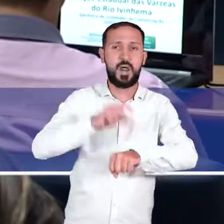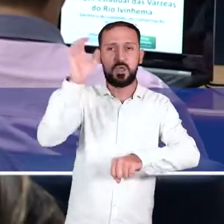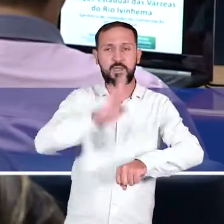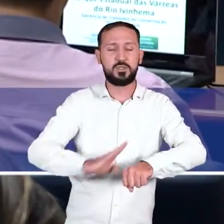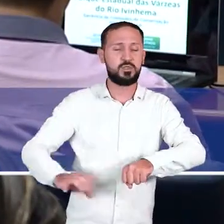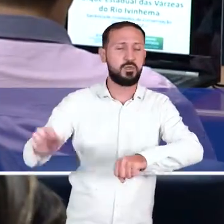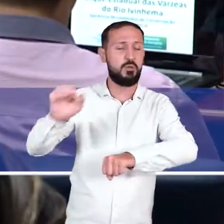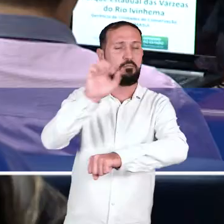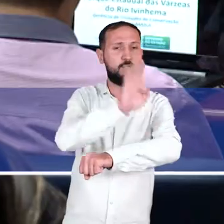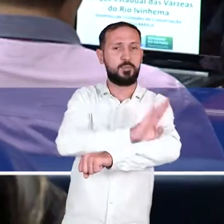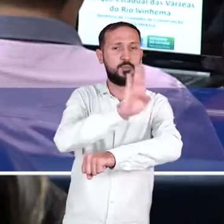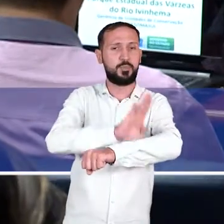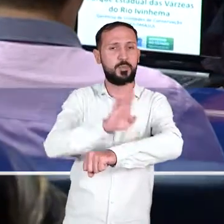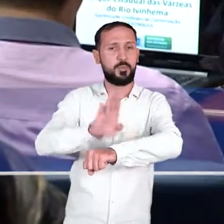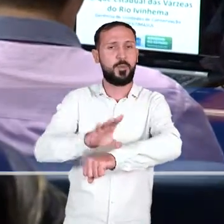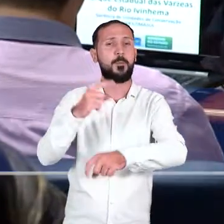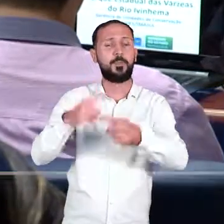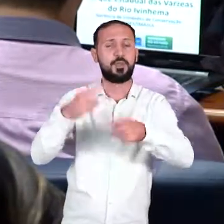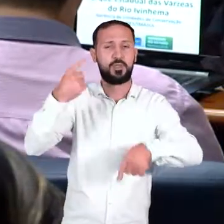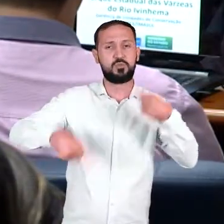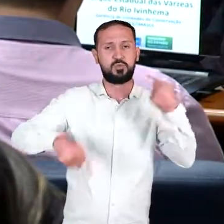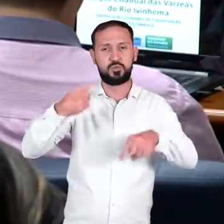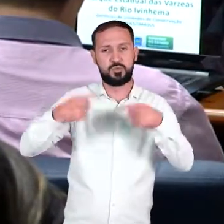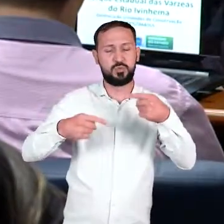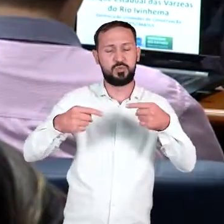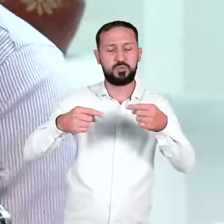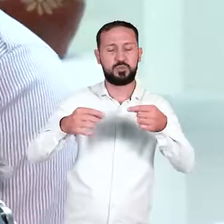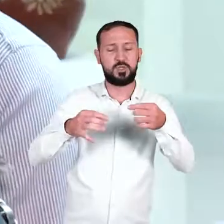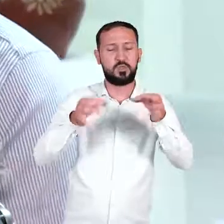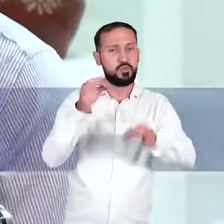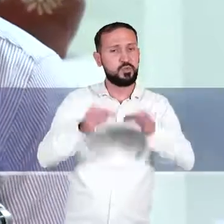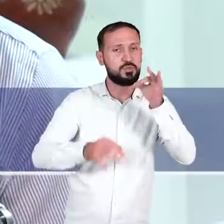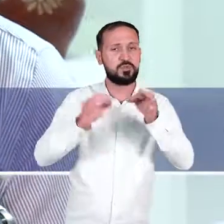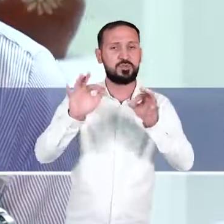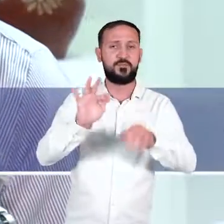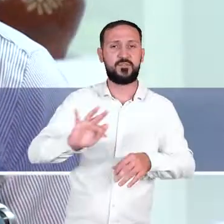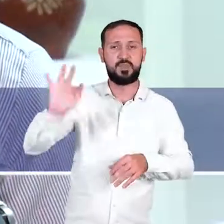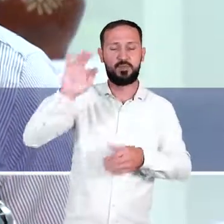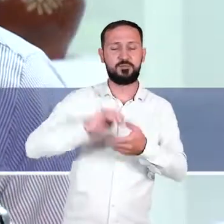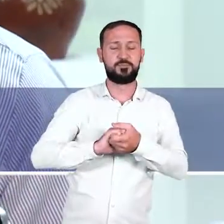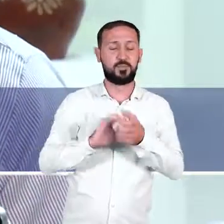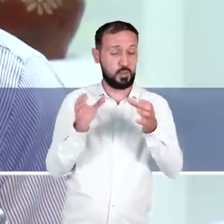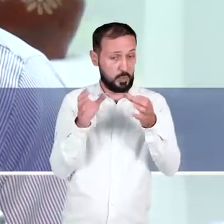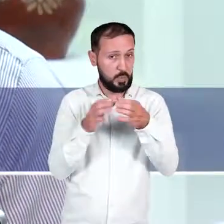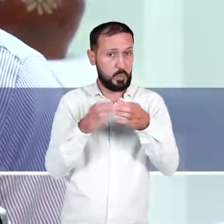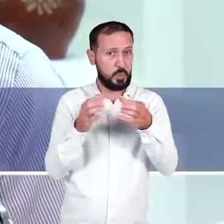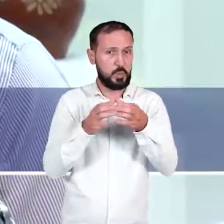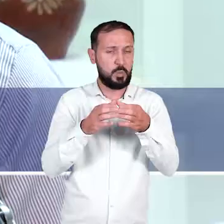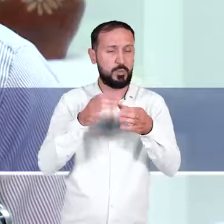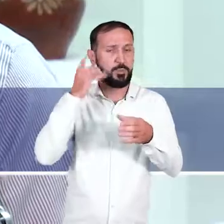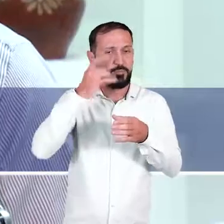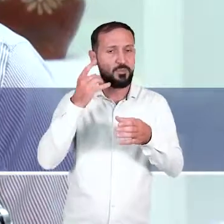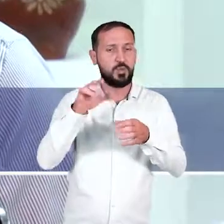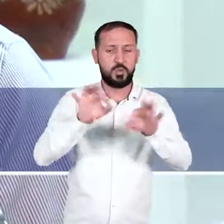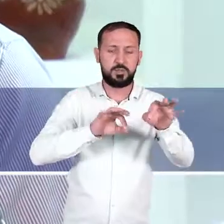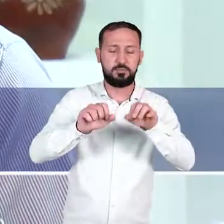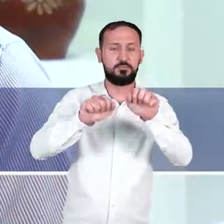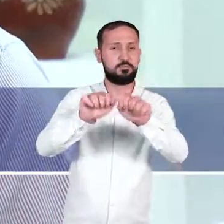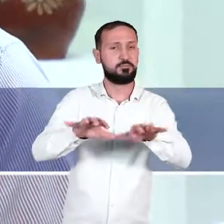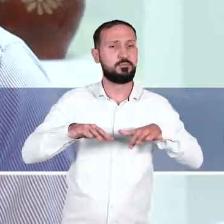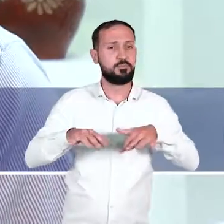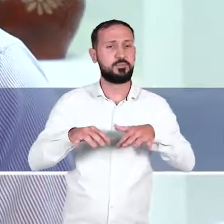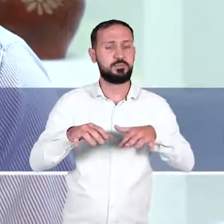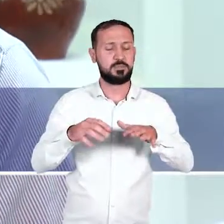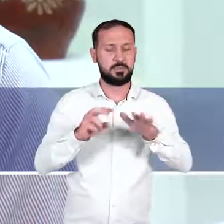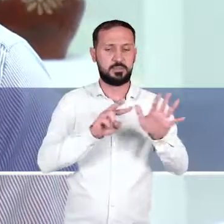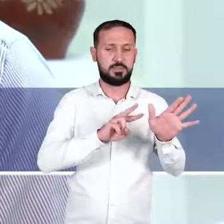a sua destituição atualmente discutida na Justiça Federal. A ideia é que a Frente Parlamentar encabece uma audiência pública